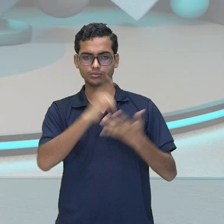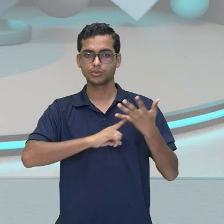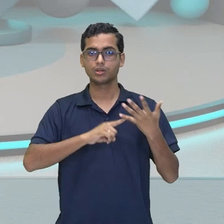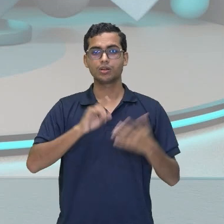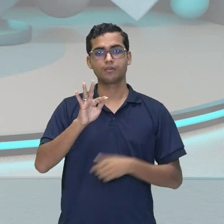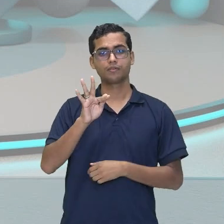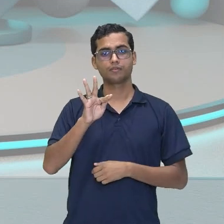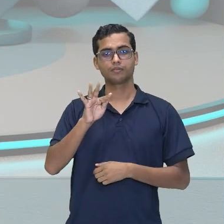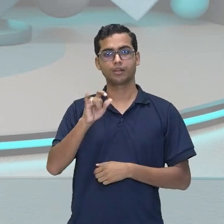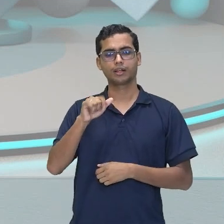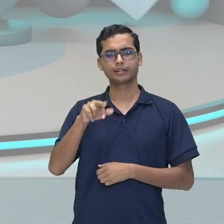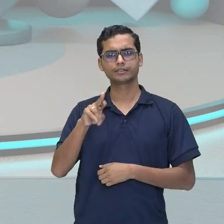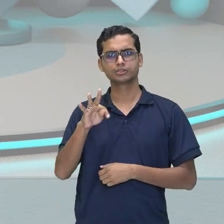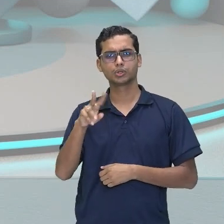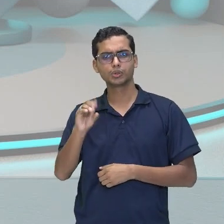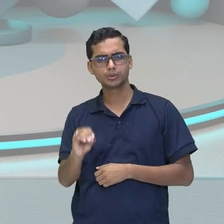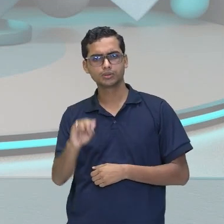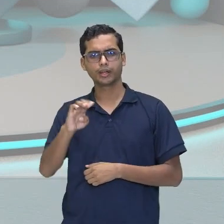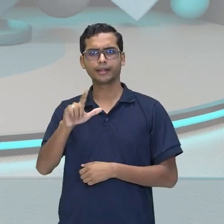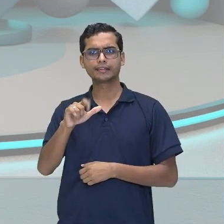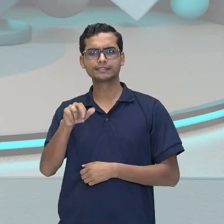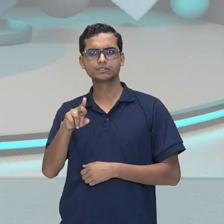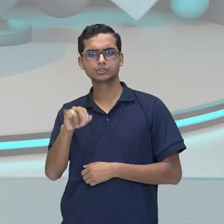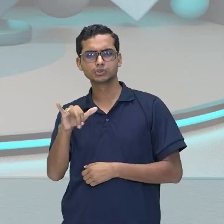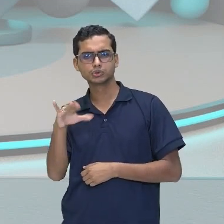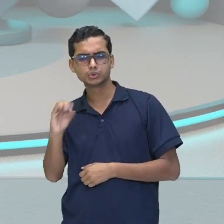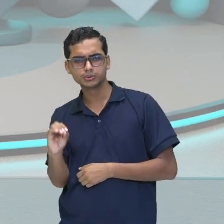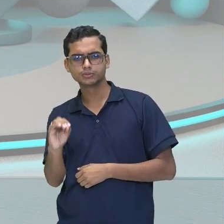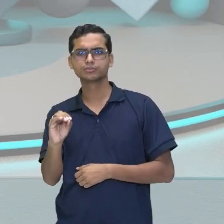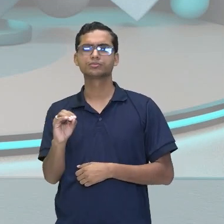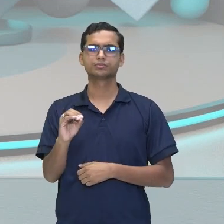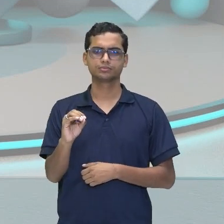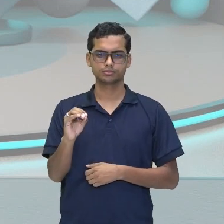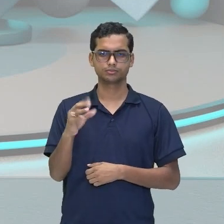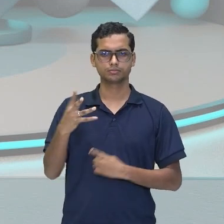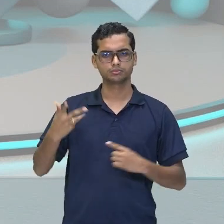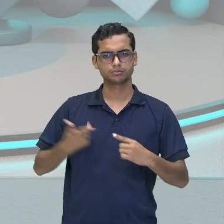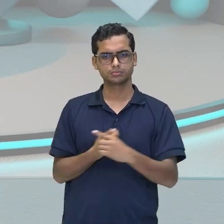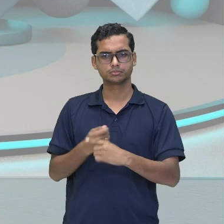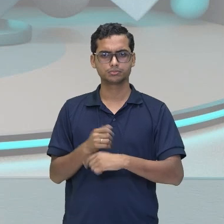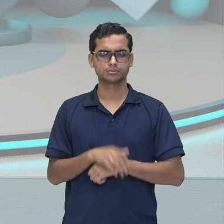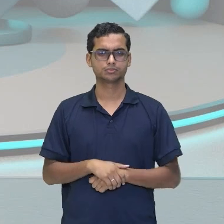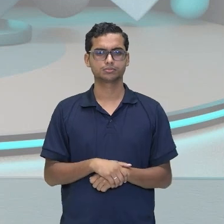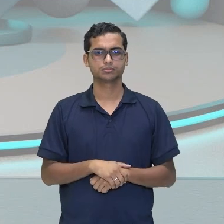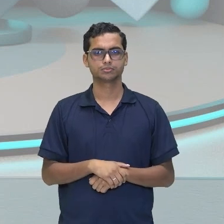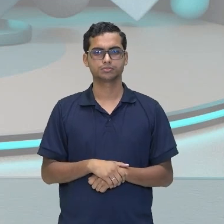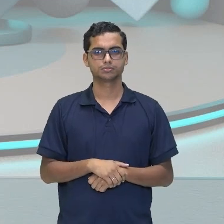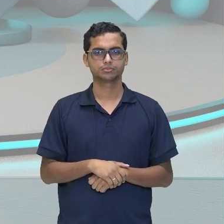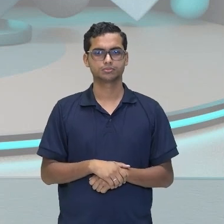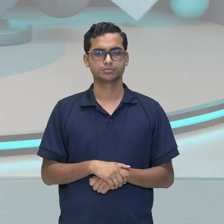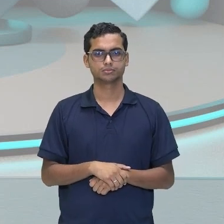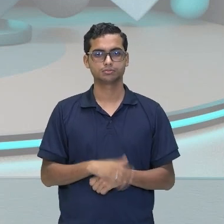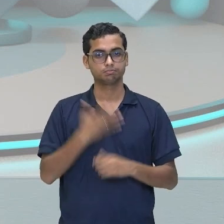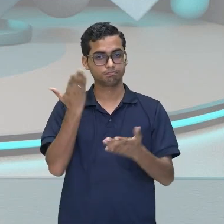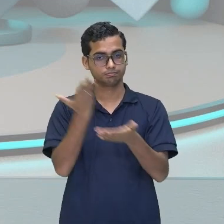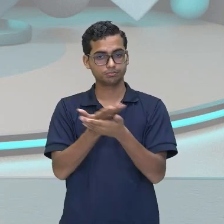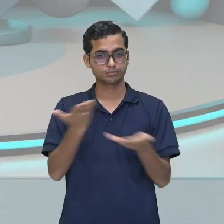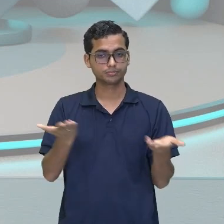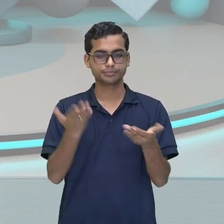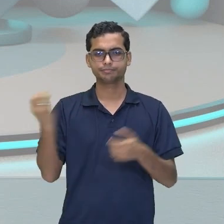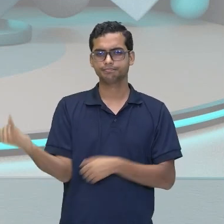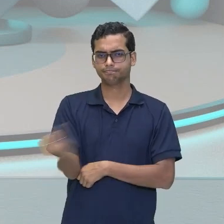tem obras completas, que são poesias. Agora vamos ver um deles, um dos mais